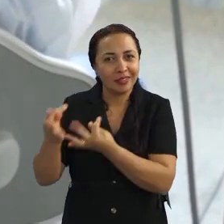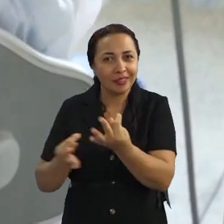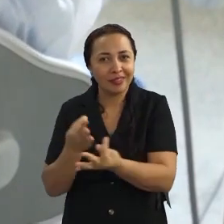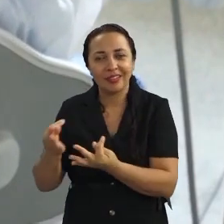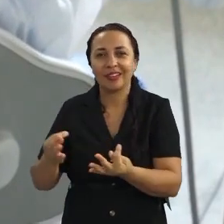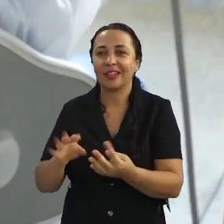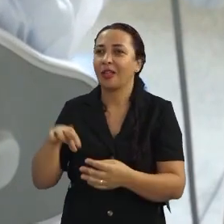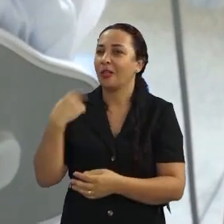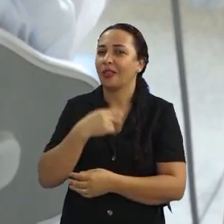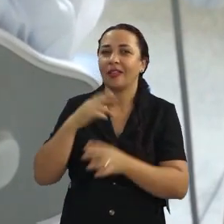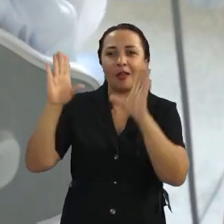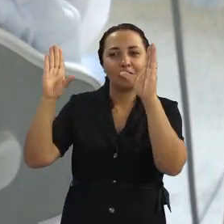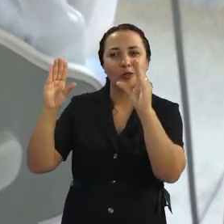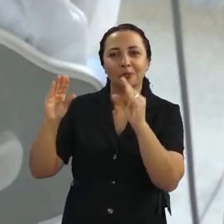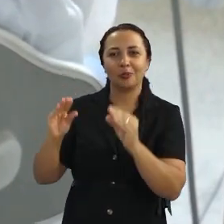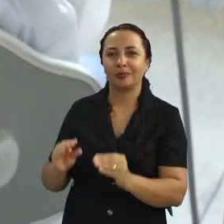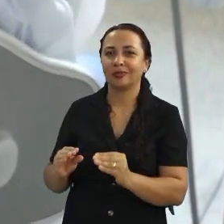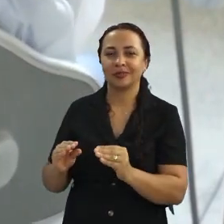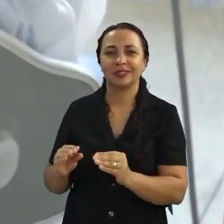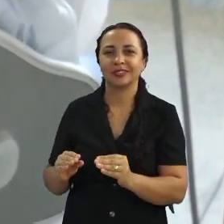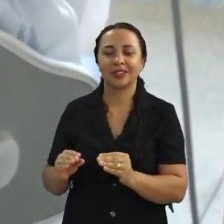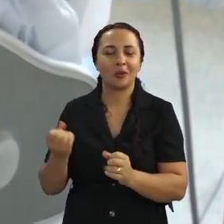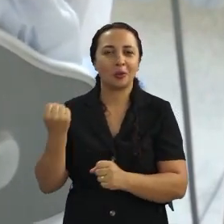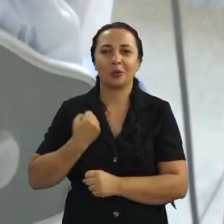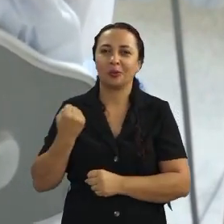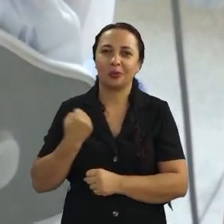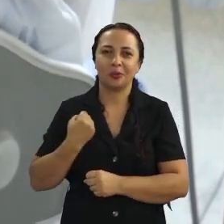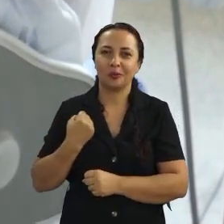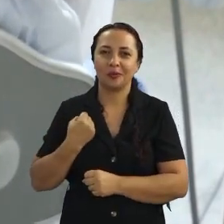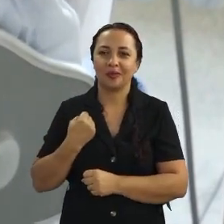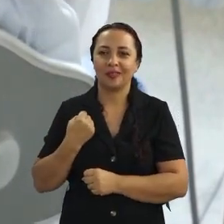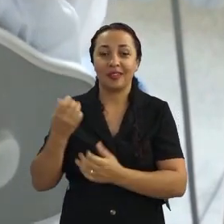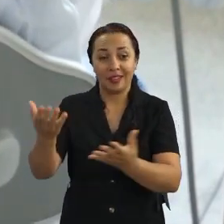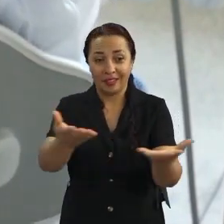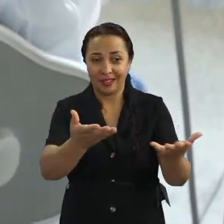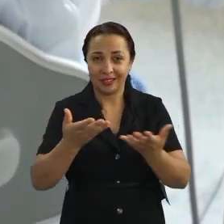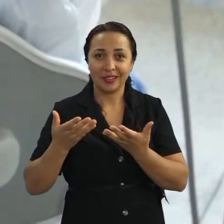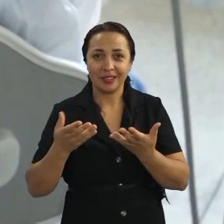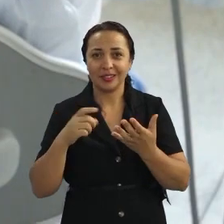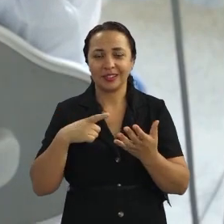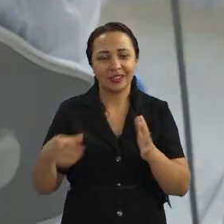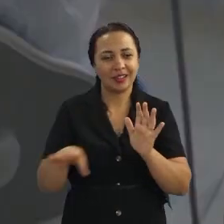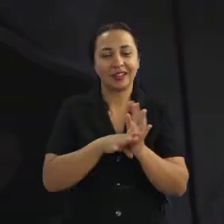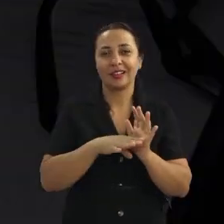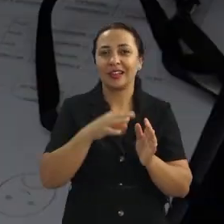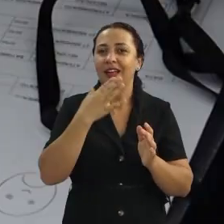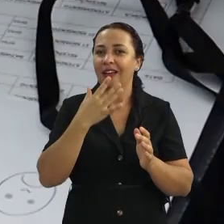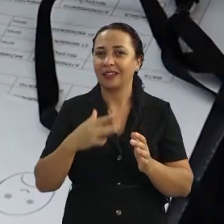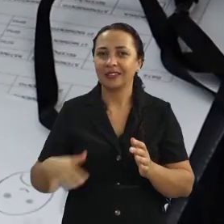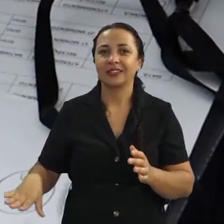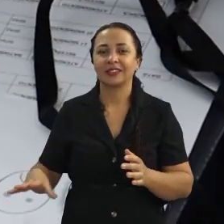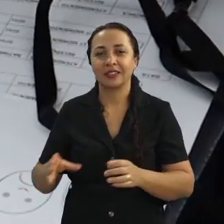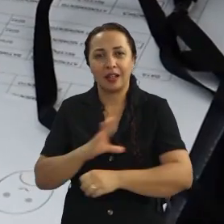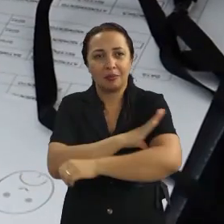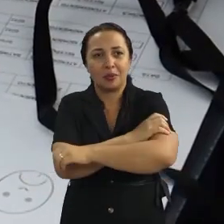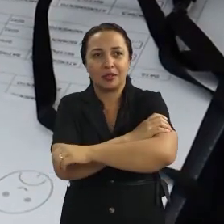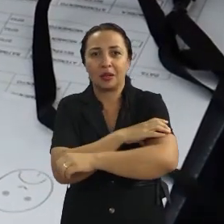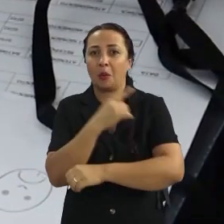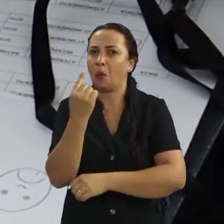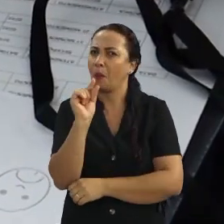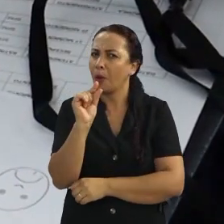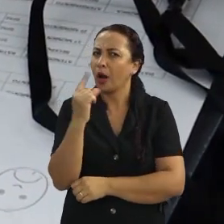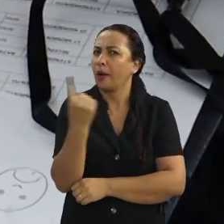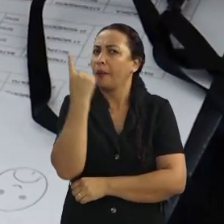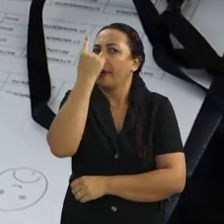terapia com eles a gente vê uma redução drástica assim do número na recepção por exemplo a gente chega às crianças estão com nível de pressão